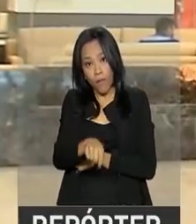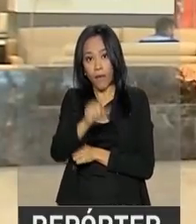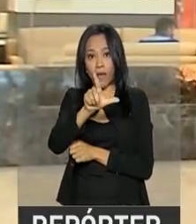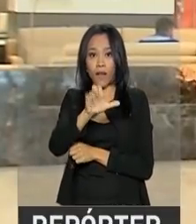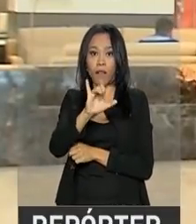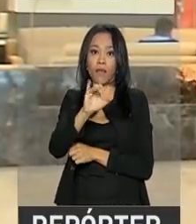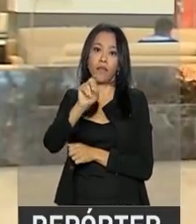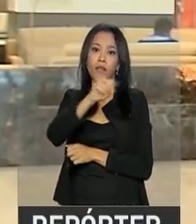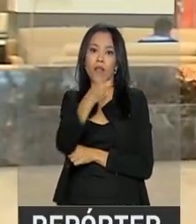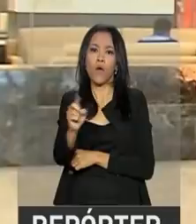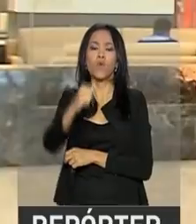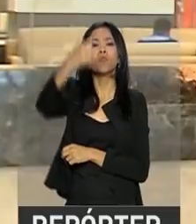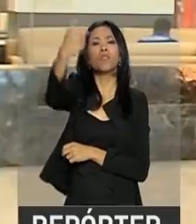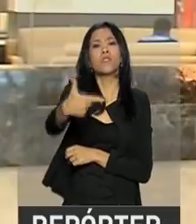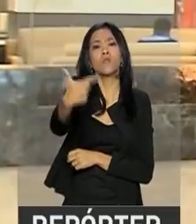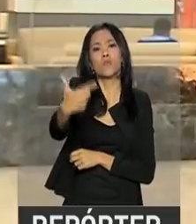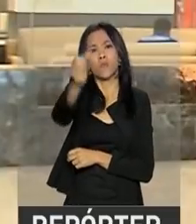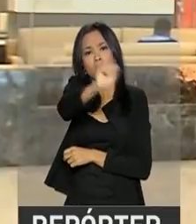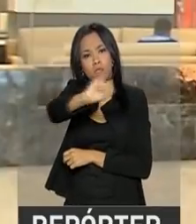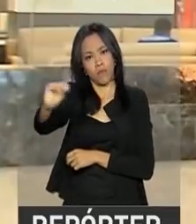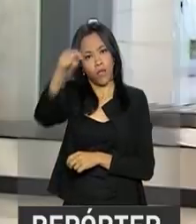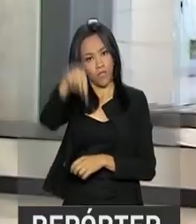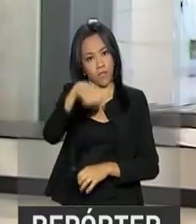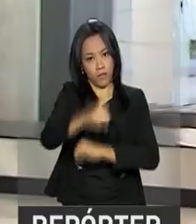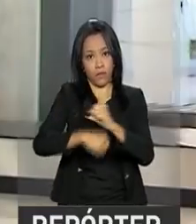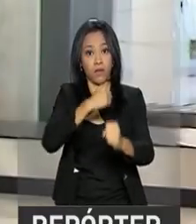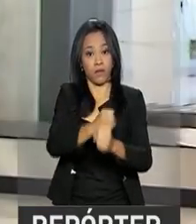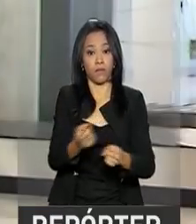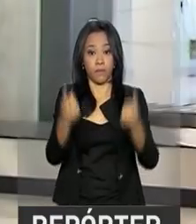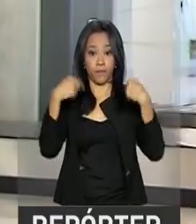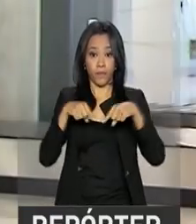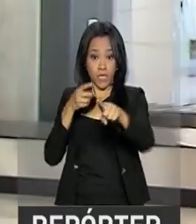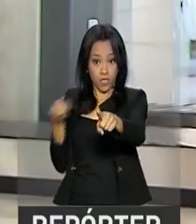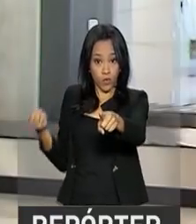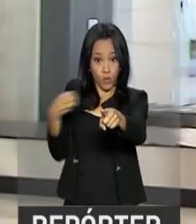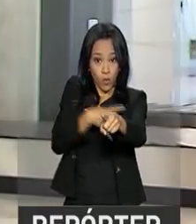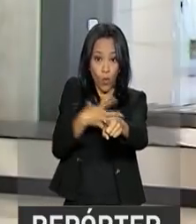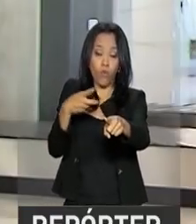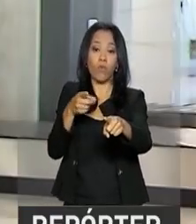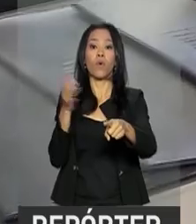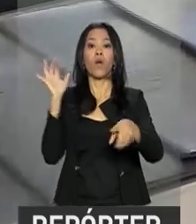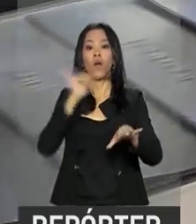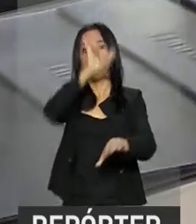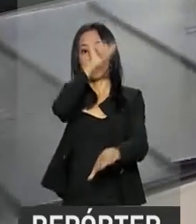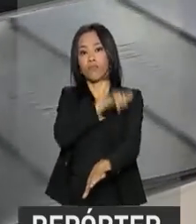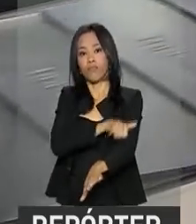para ocorrer no segundo semestre deste ano. O novo aeroporto de Vitória faz